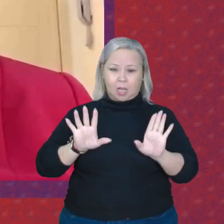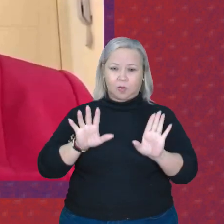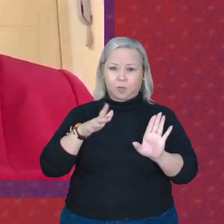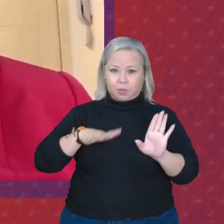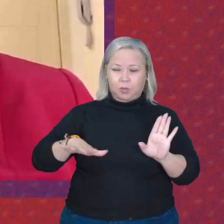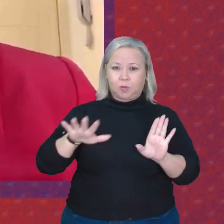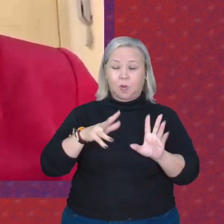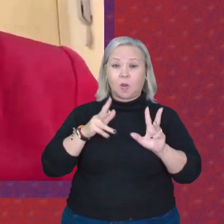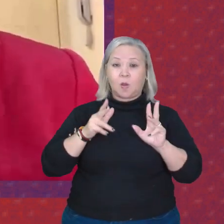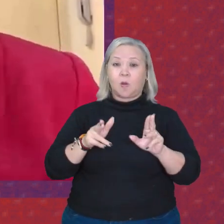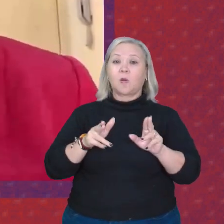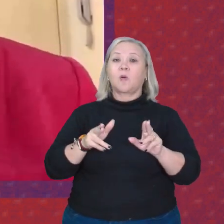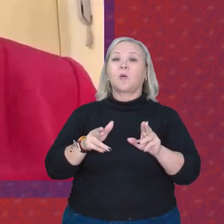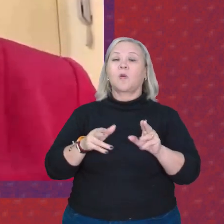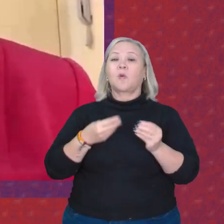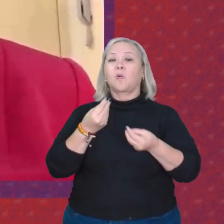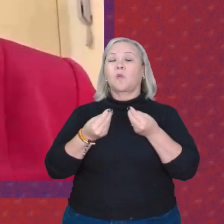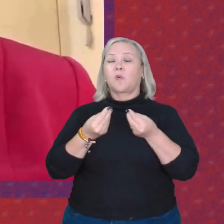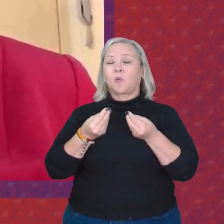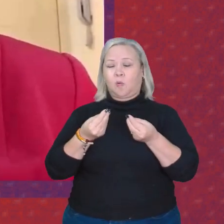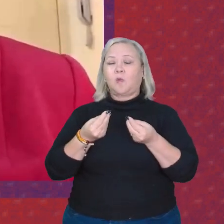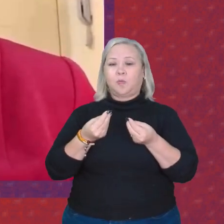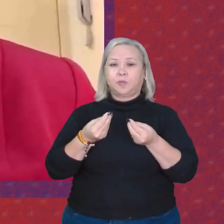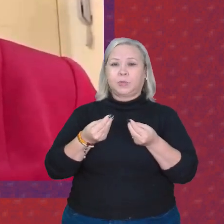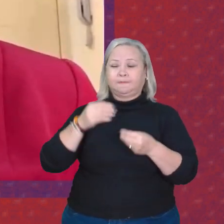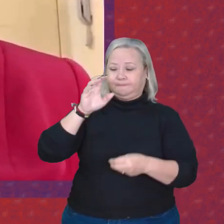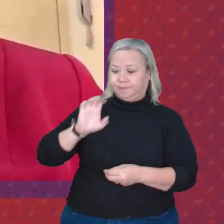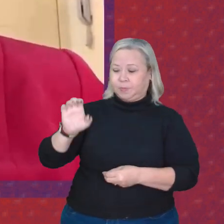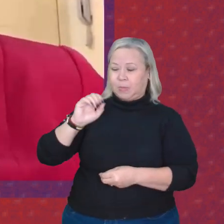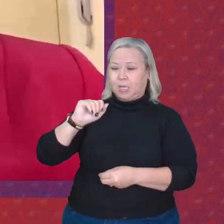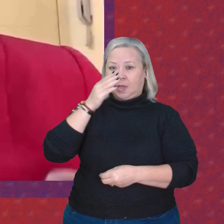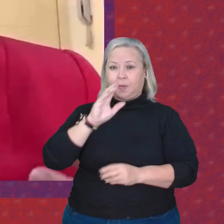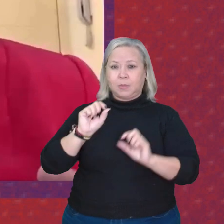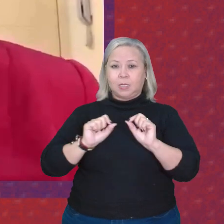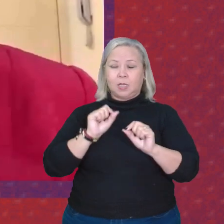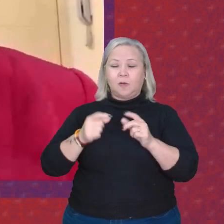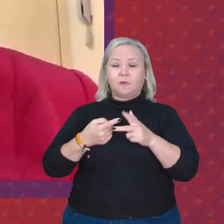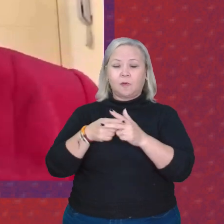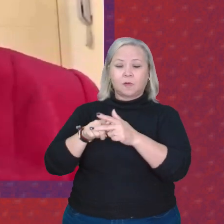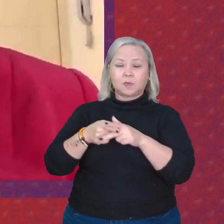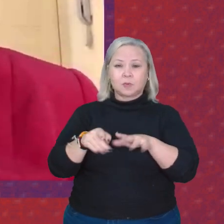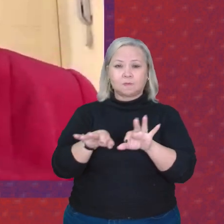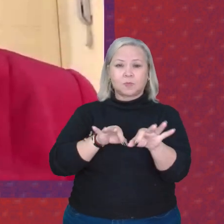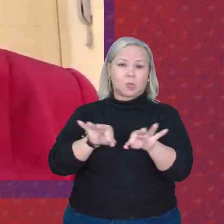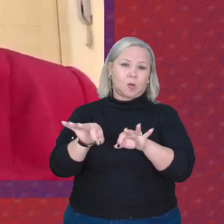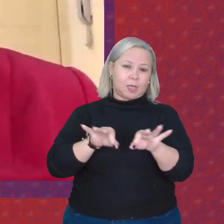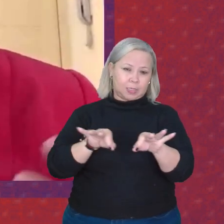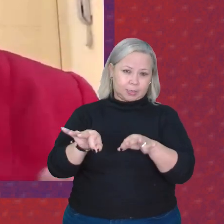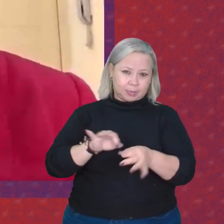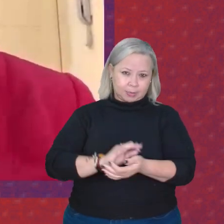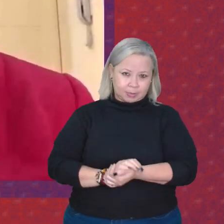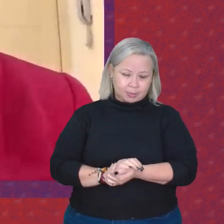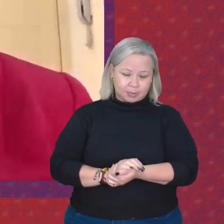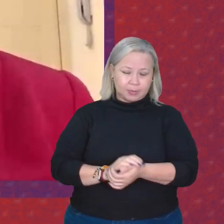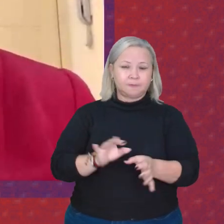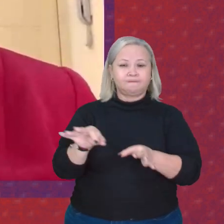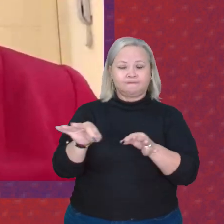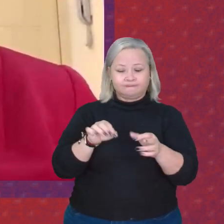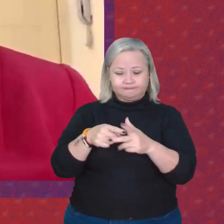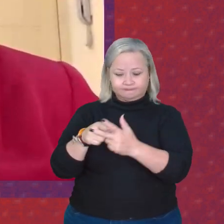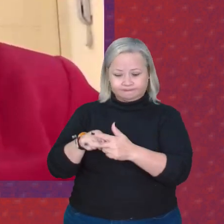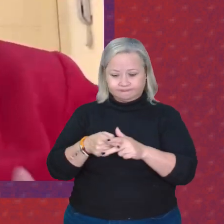como que o Estado brasileiro foi se instrumentalizando, foi se